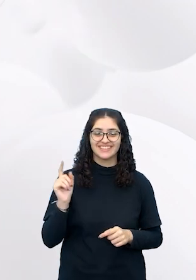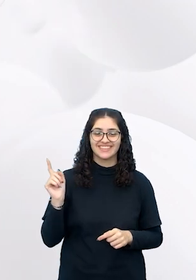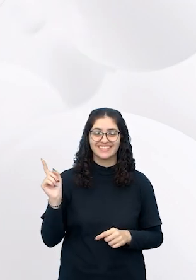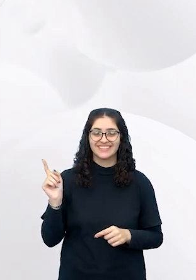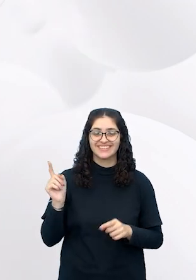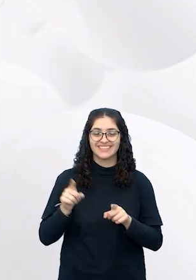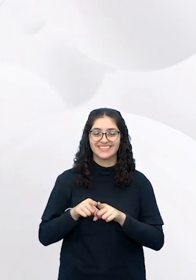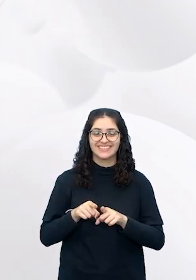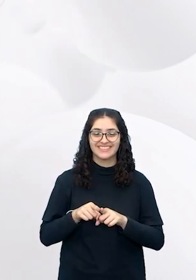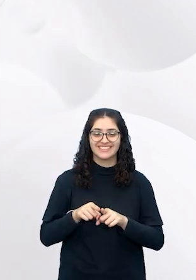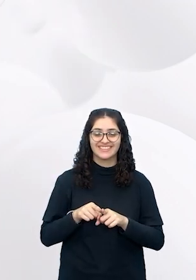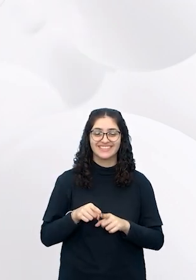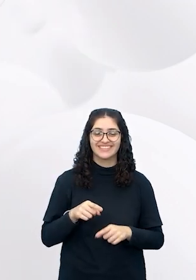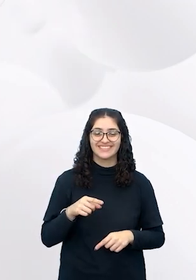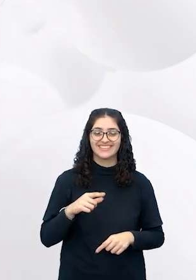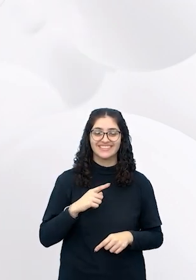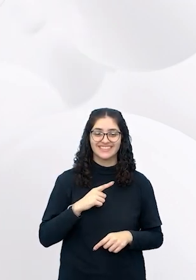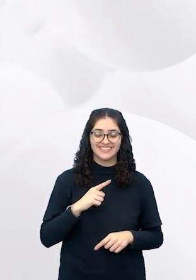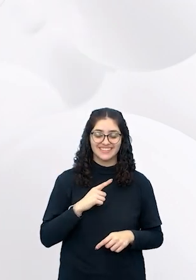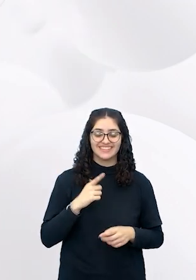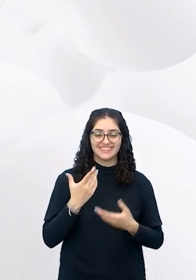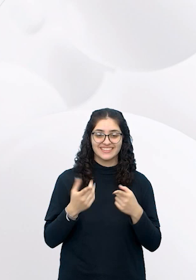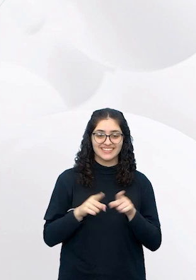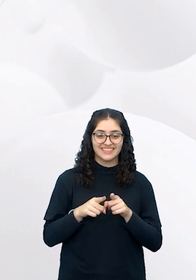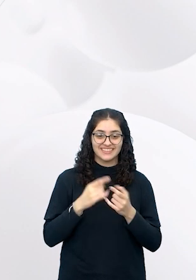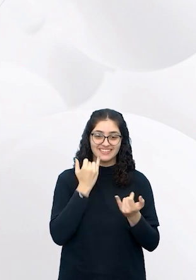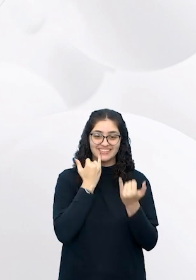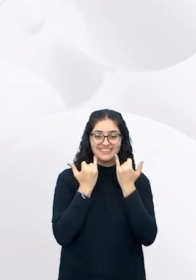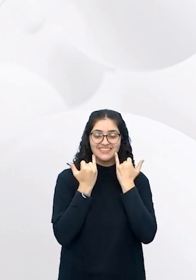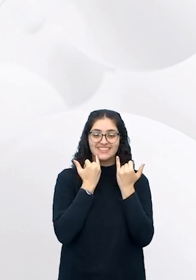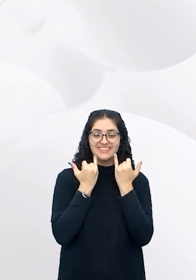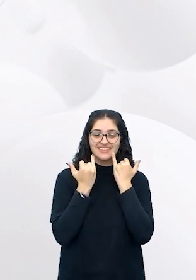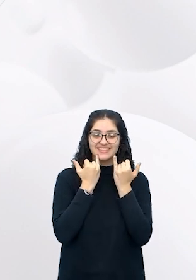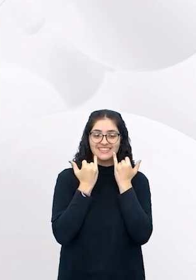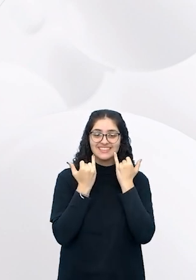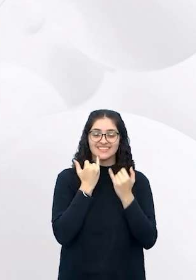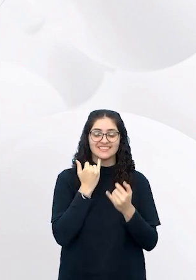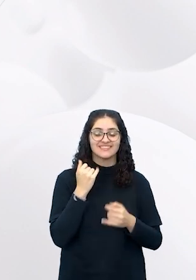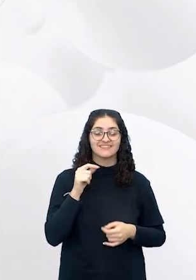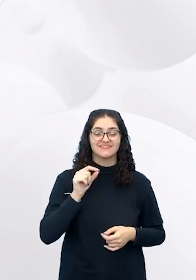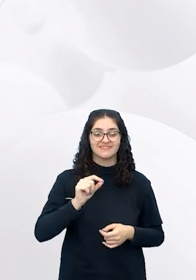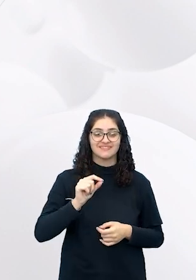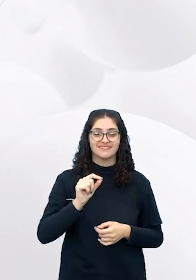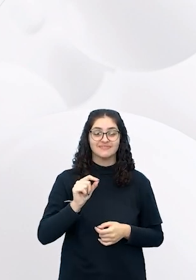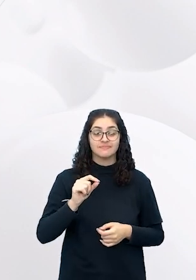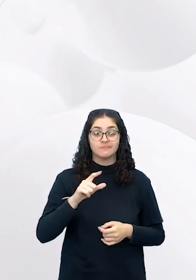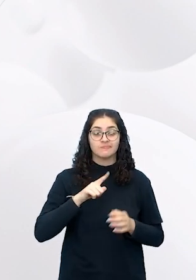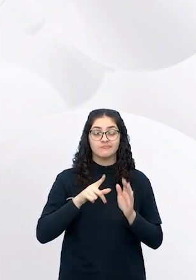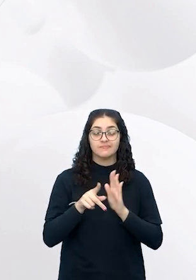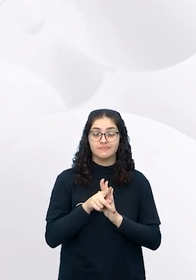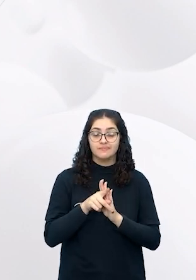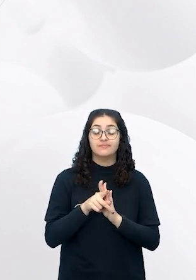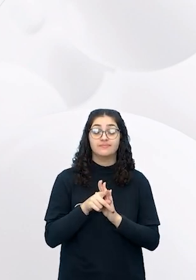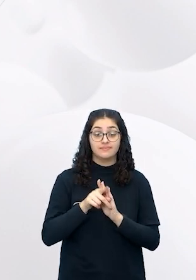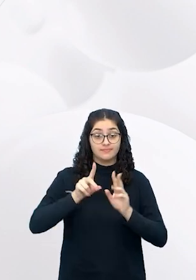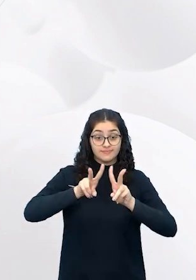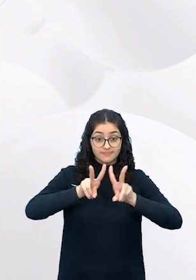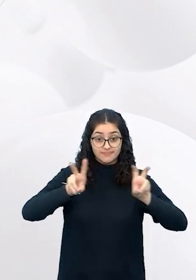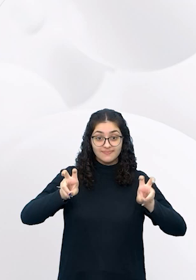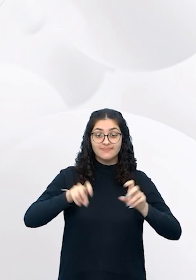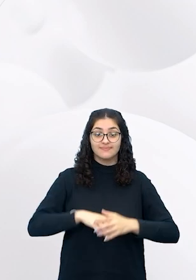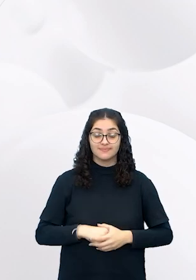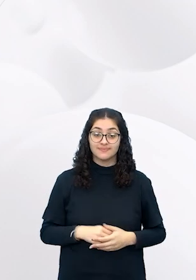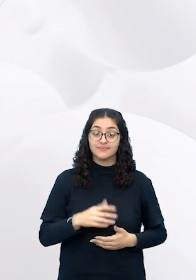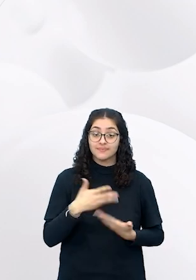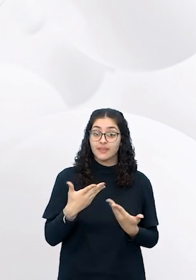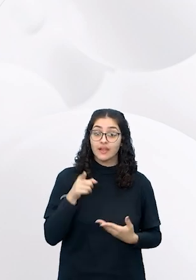relevante. Então, tem aí as informações, por exemplo, relacionado ao tema, né, que o